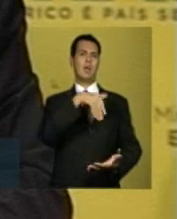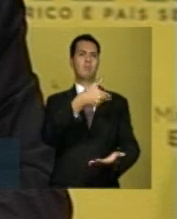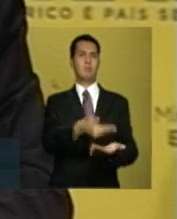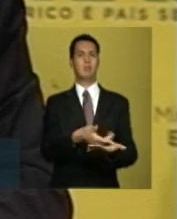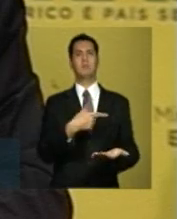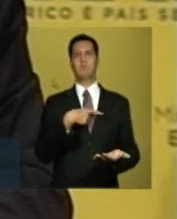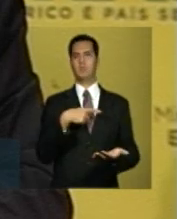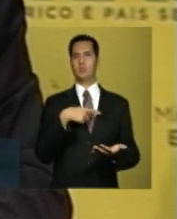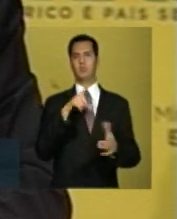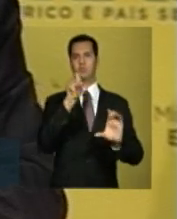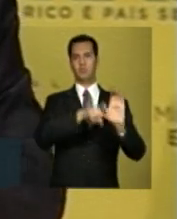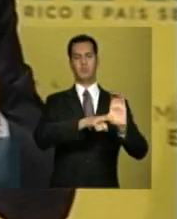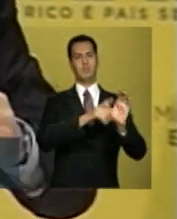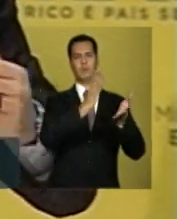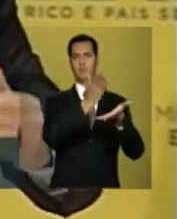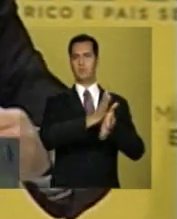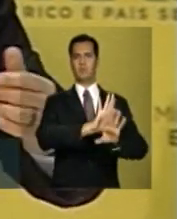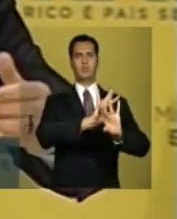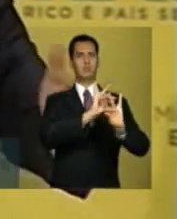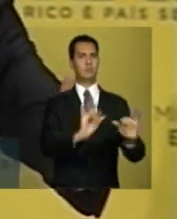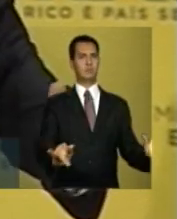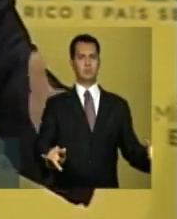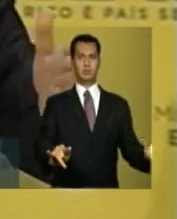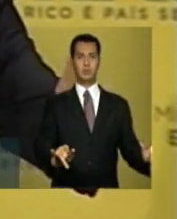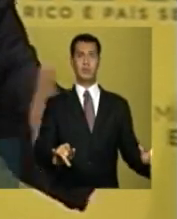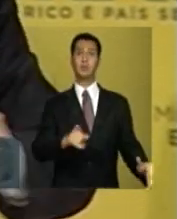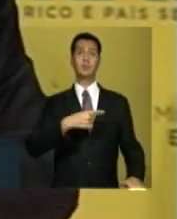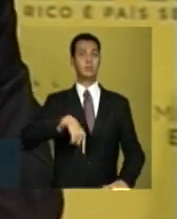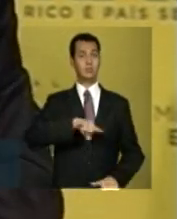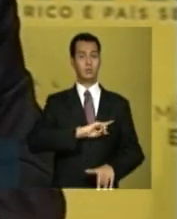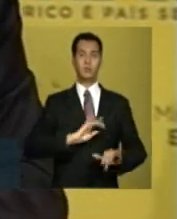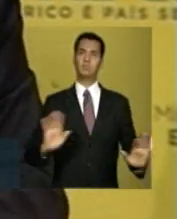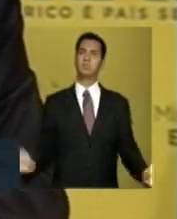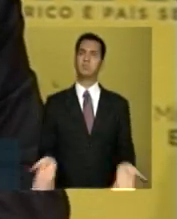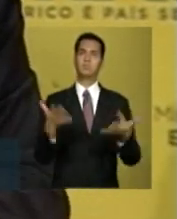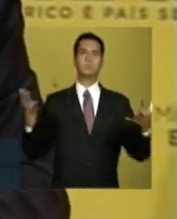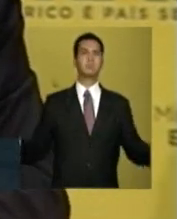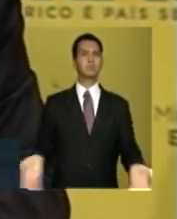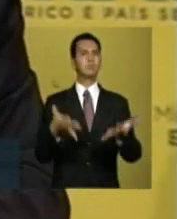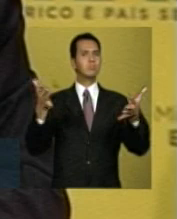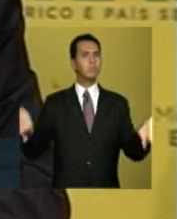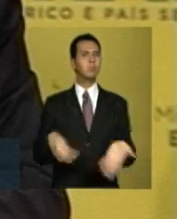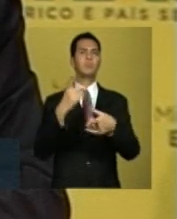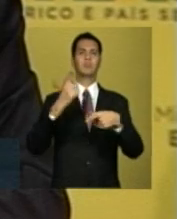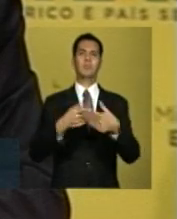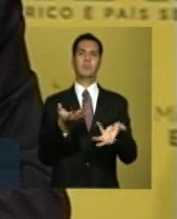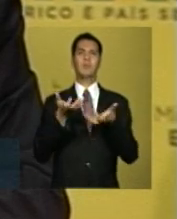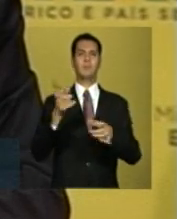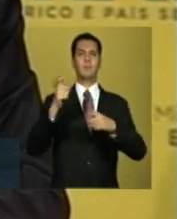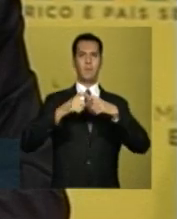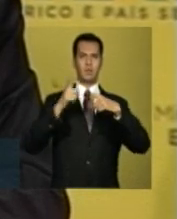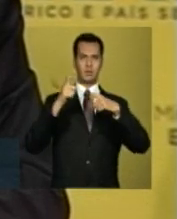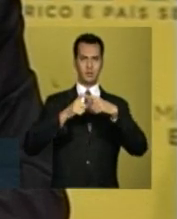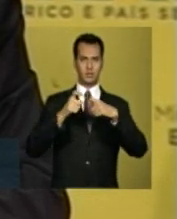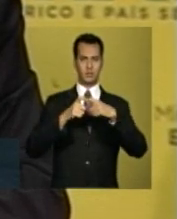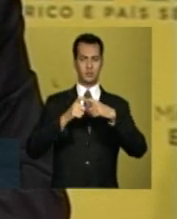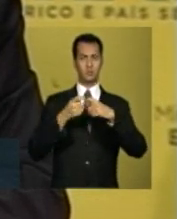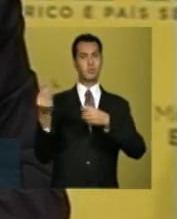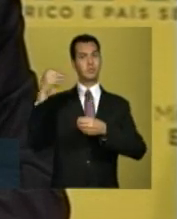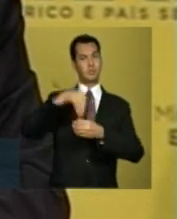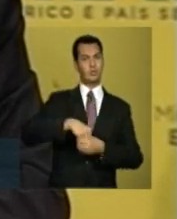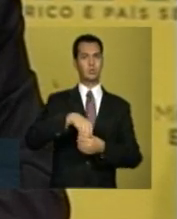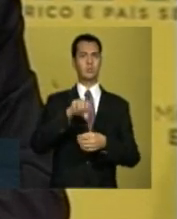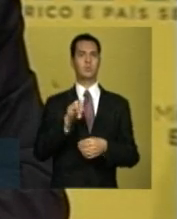dívida com fiéis é um estímulo a mais para nós fortalecermos a medicina na junto a ao sistema